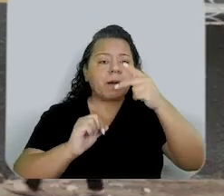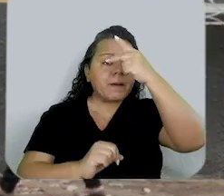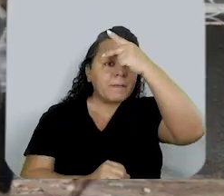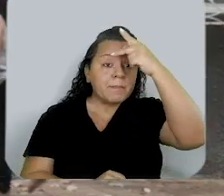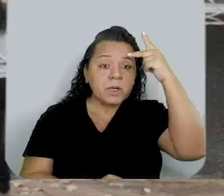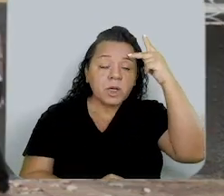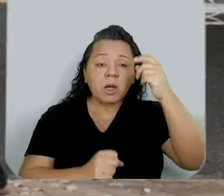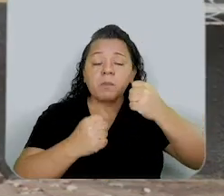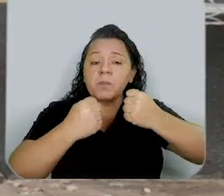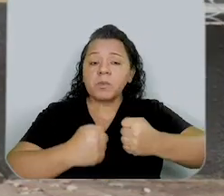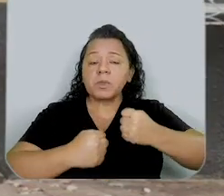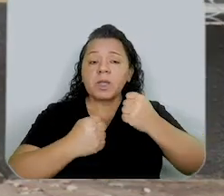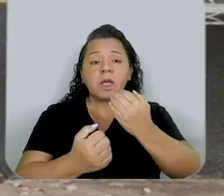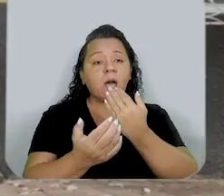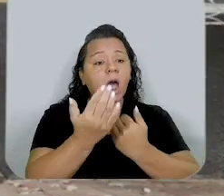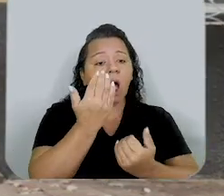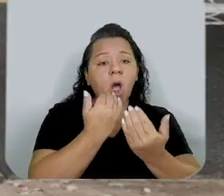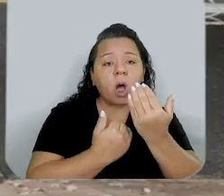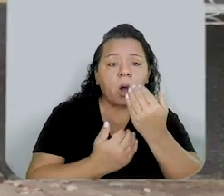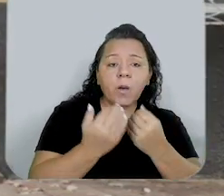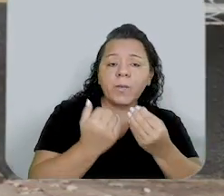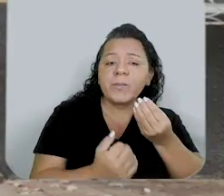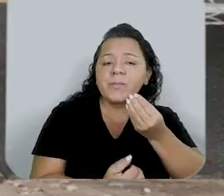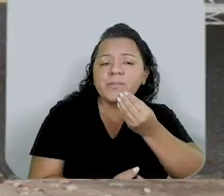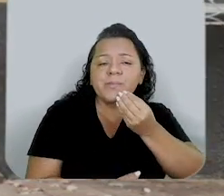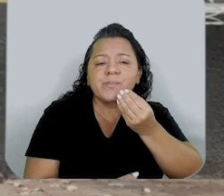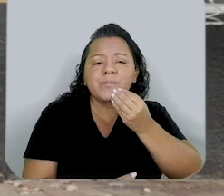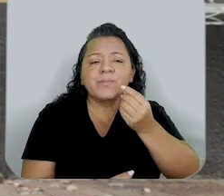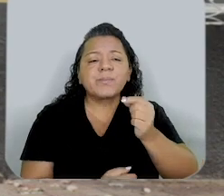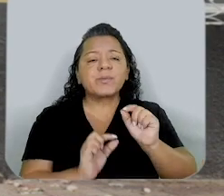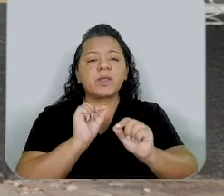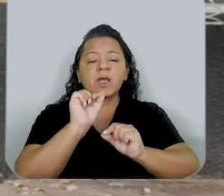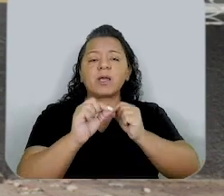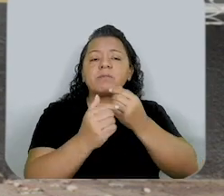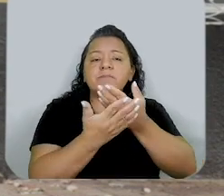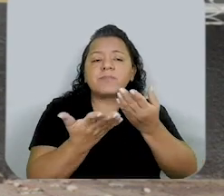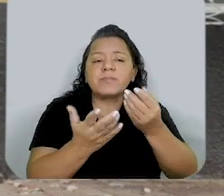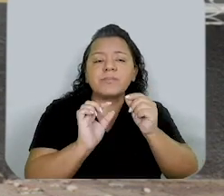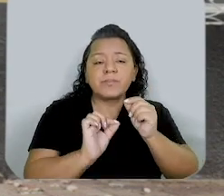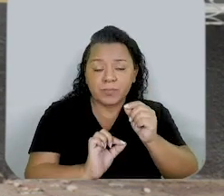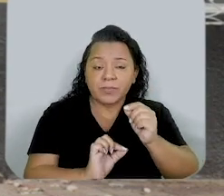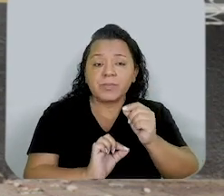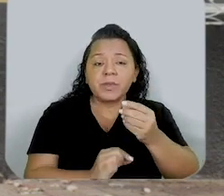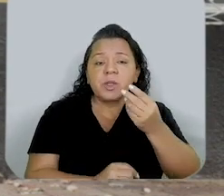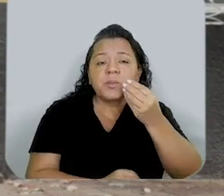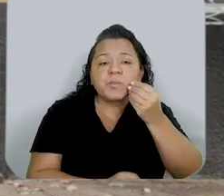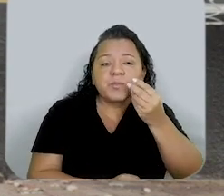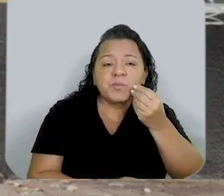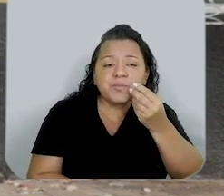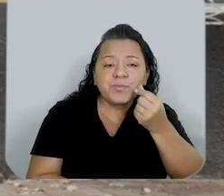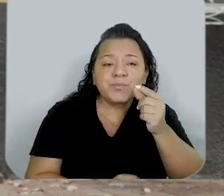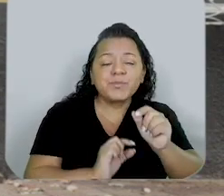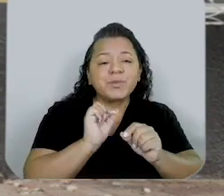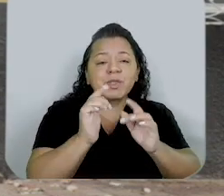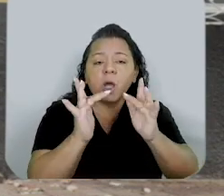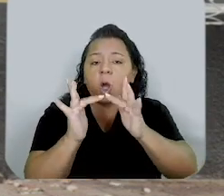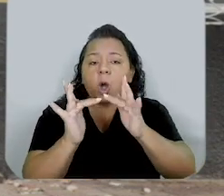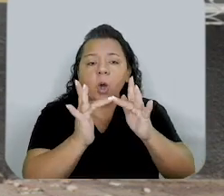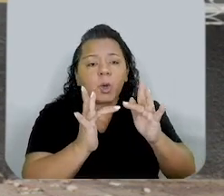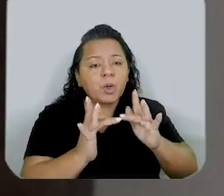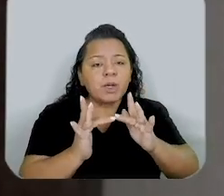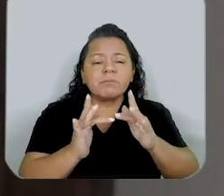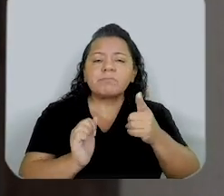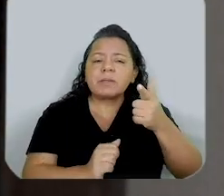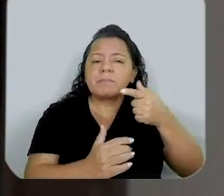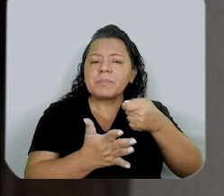Experimentar, conversar, ter contato, né? E a gente tentou várias vezes, a gente não teve sucesso. Mas